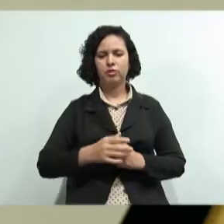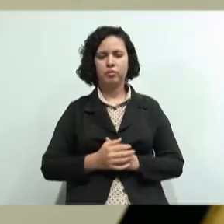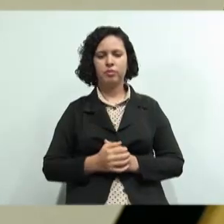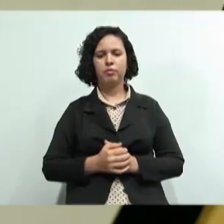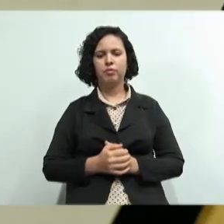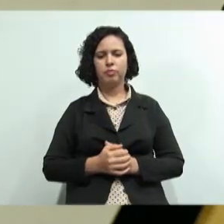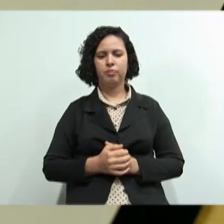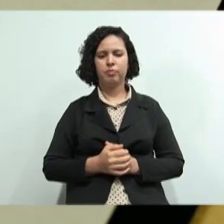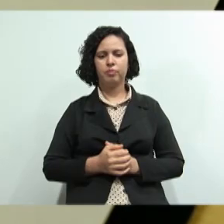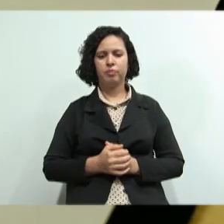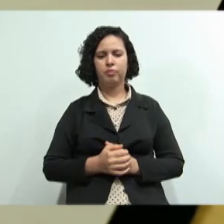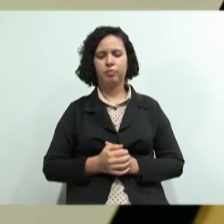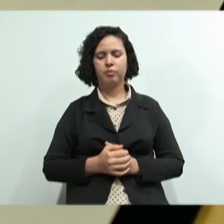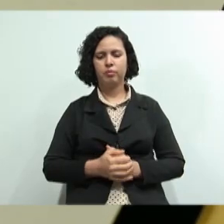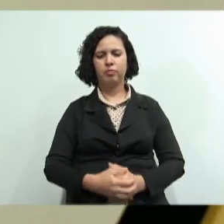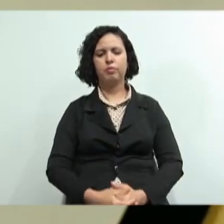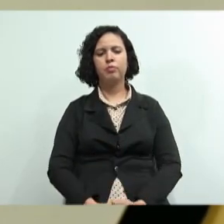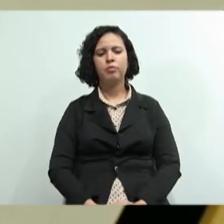sim.